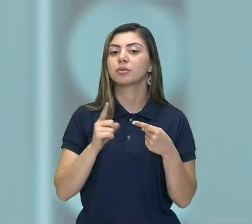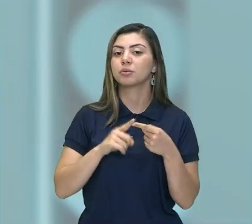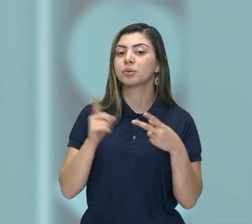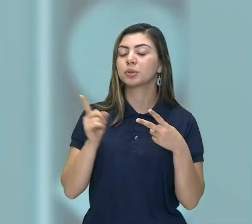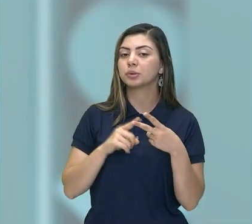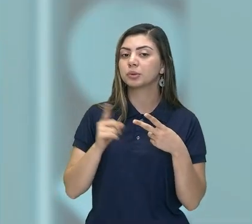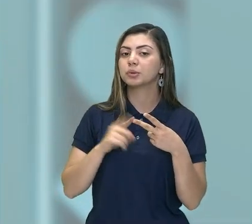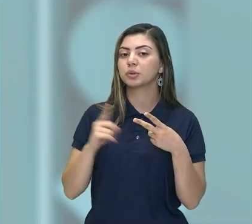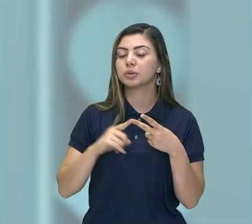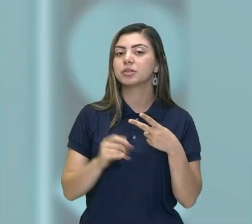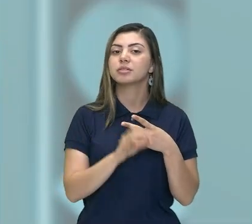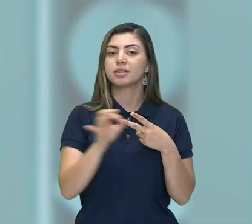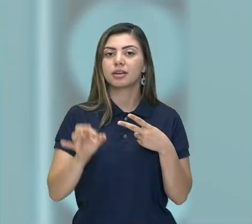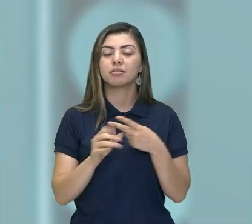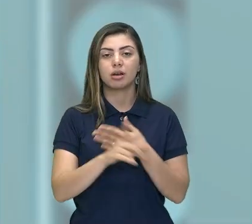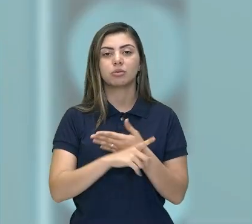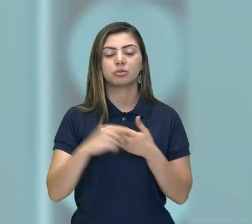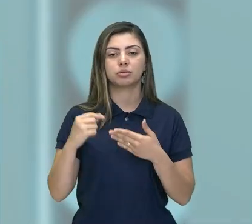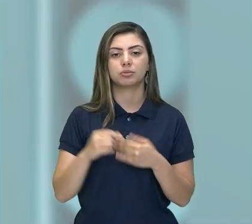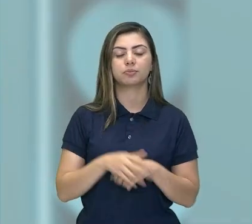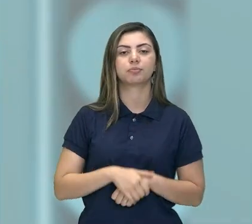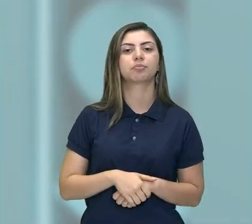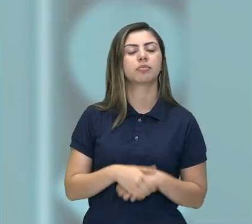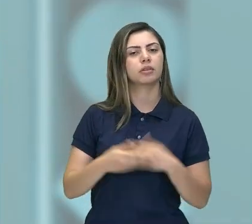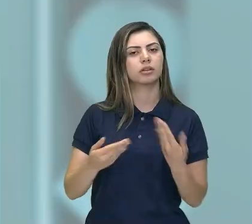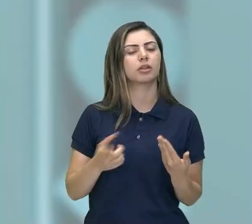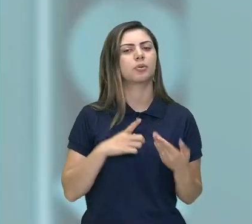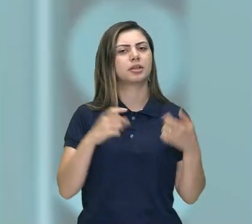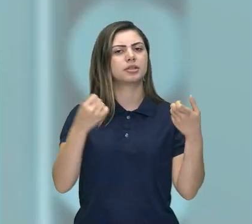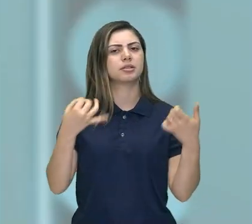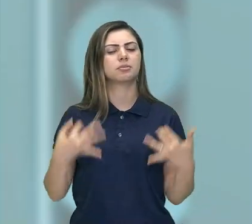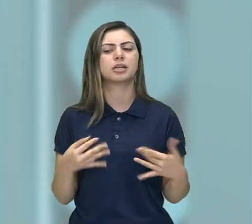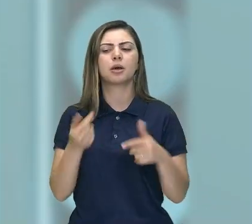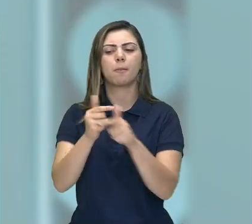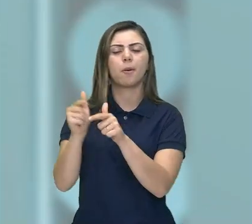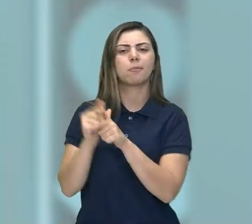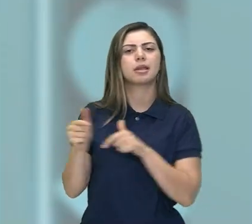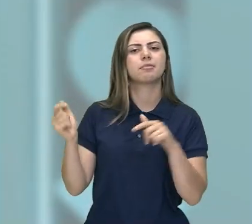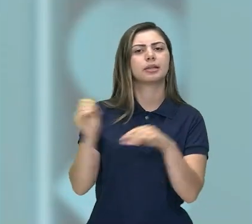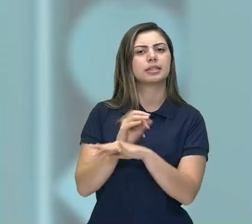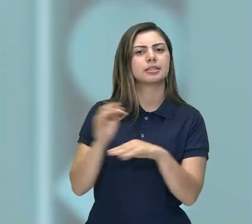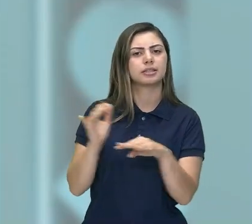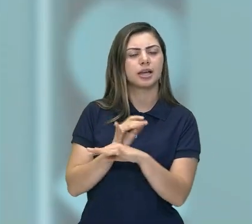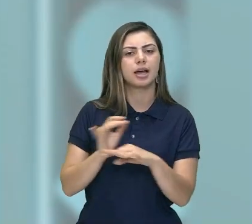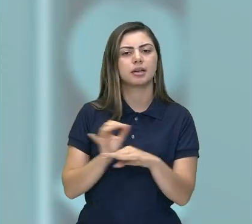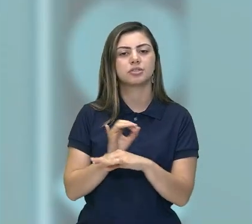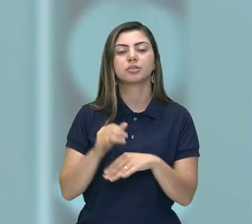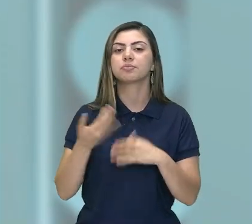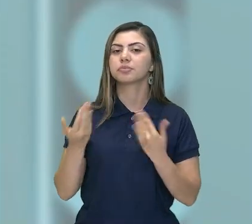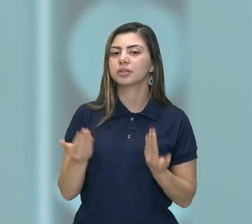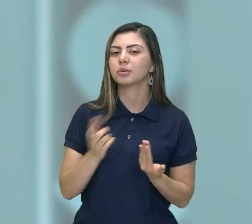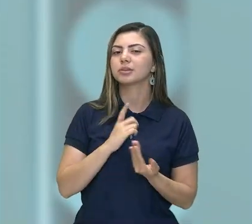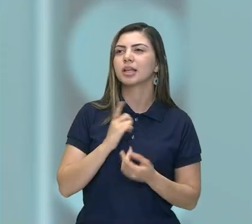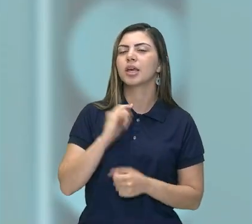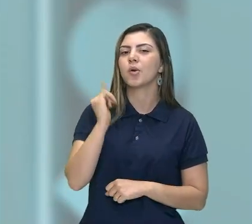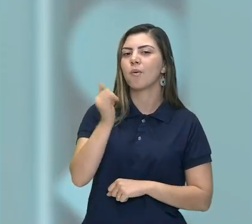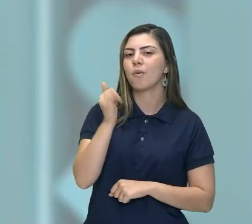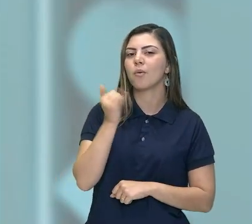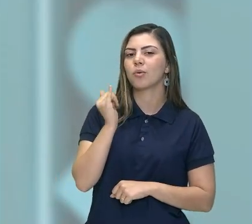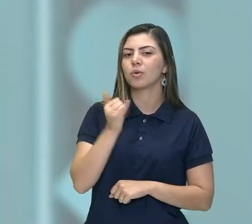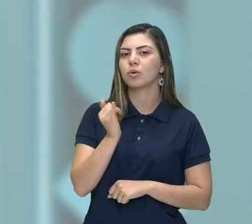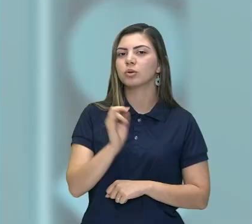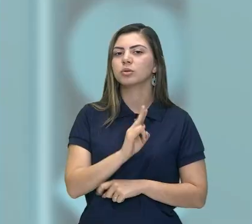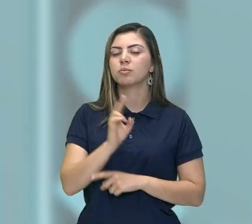e o segundo, Rubem Fonseca. Eles trabalham essa questão dos problemas da cidade. Tanto que tem um conto chamado Uma Vela